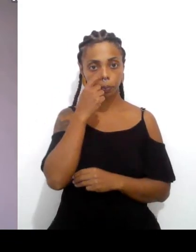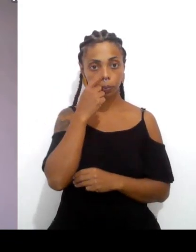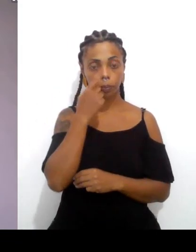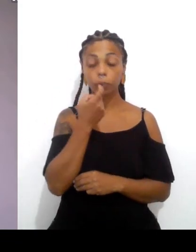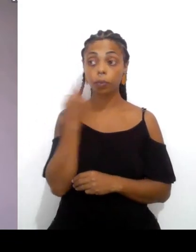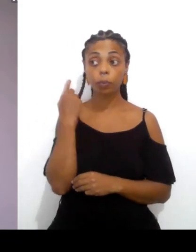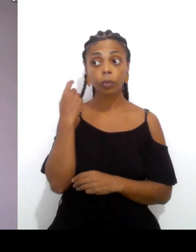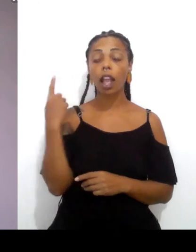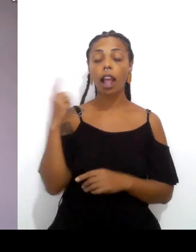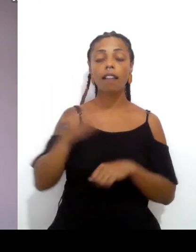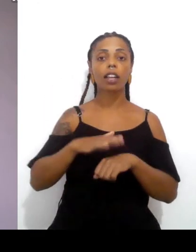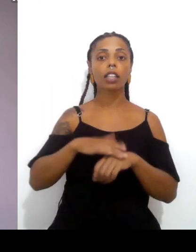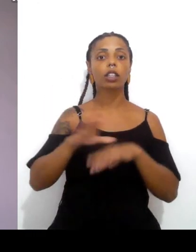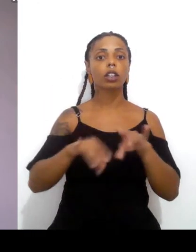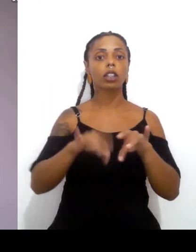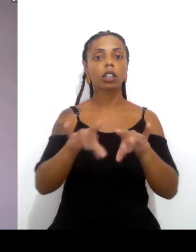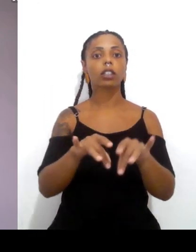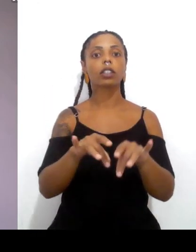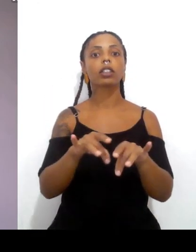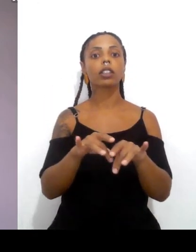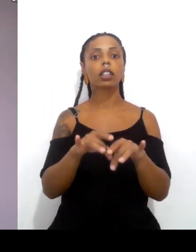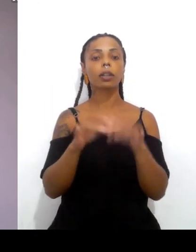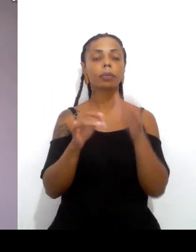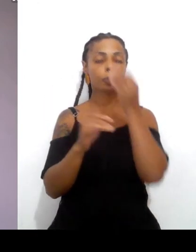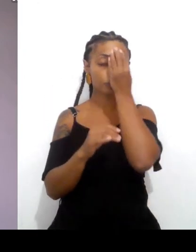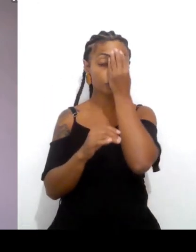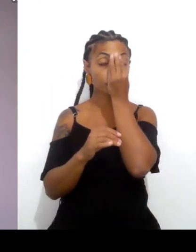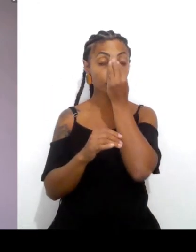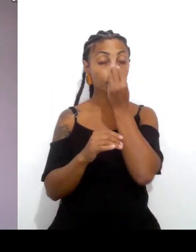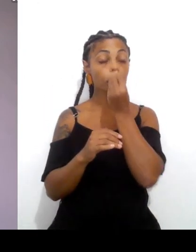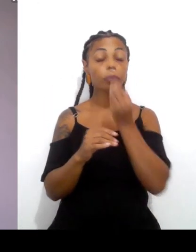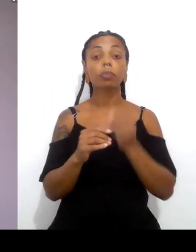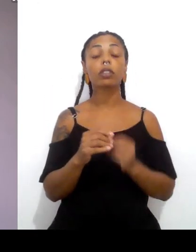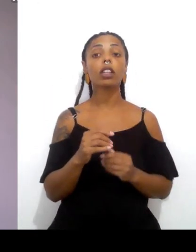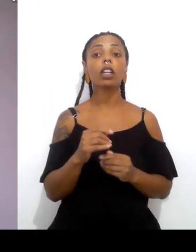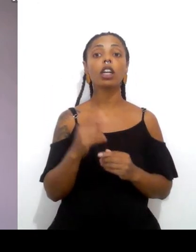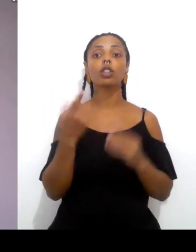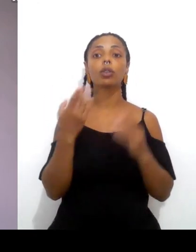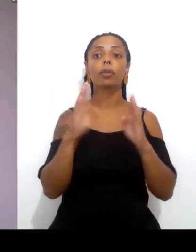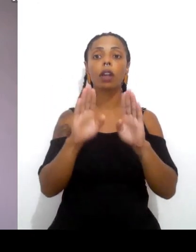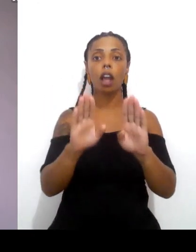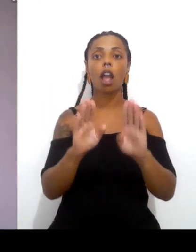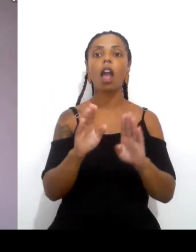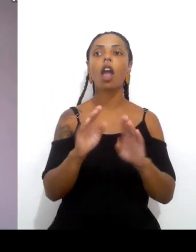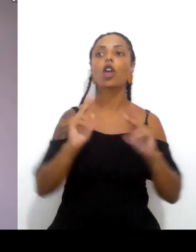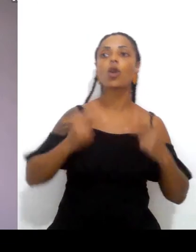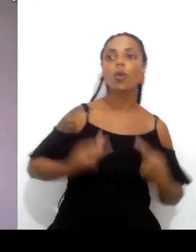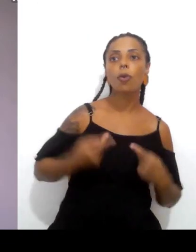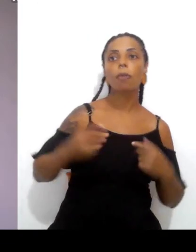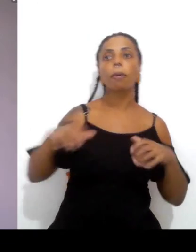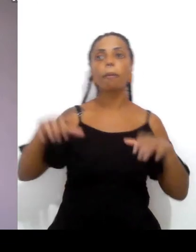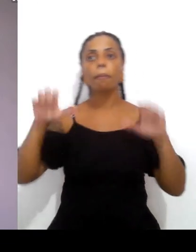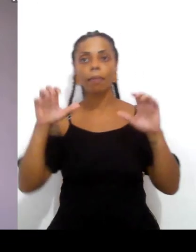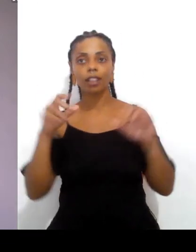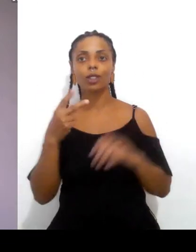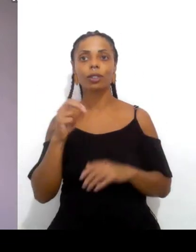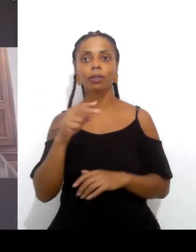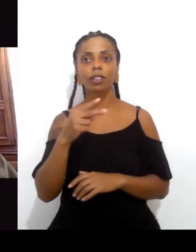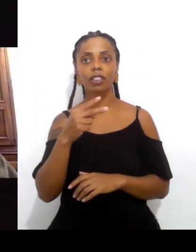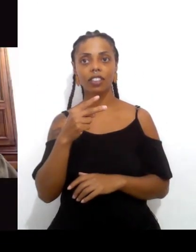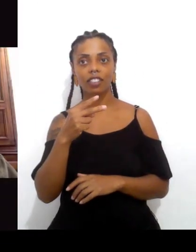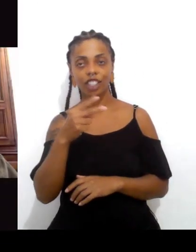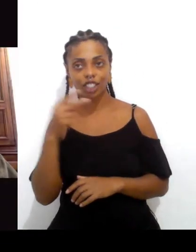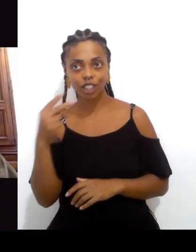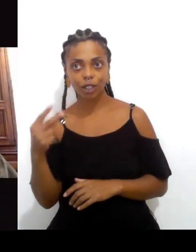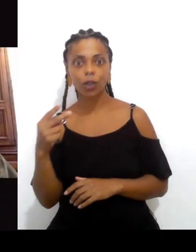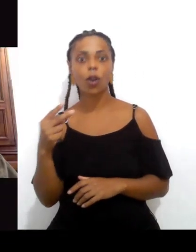curadoria da exposição Francis Bacon Men best na Royal Academy em 2022 então Maicon novamente Muito